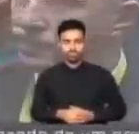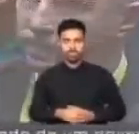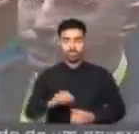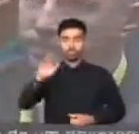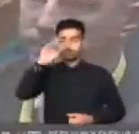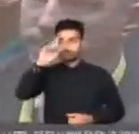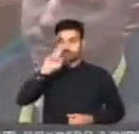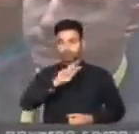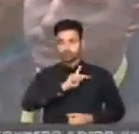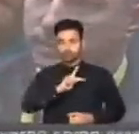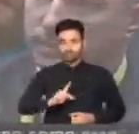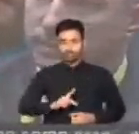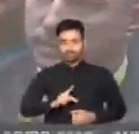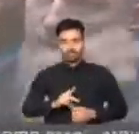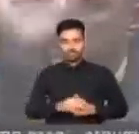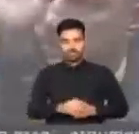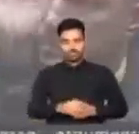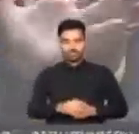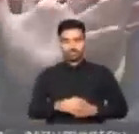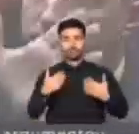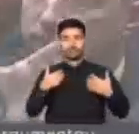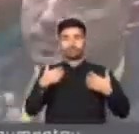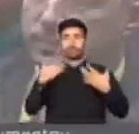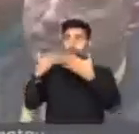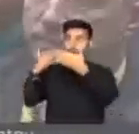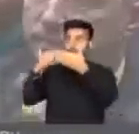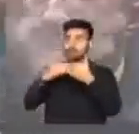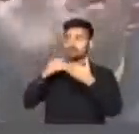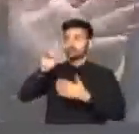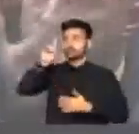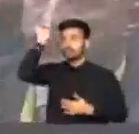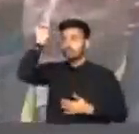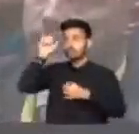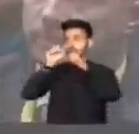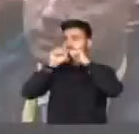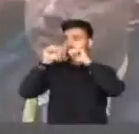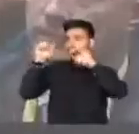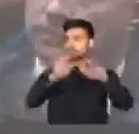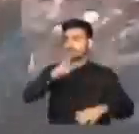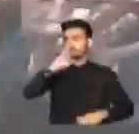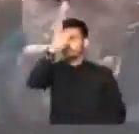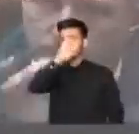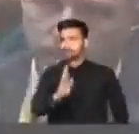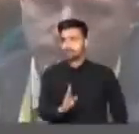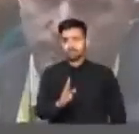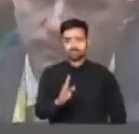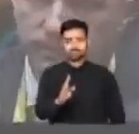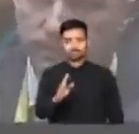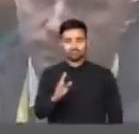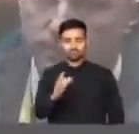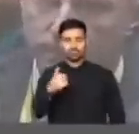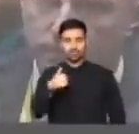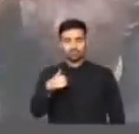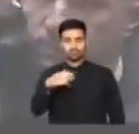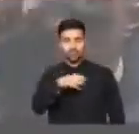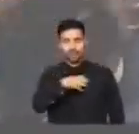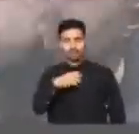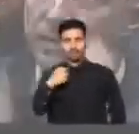Senhor presidente, pedindo a Deus que ilumine o Brasil, eu vim da Bahia para